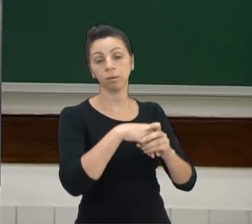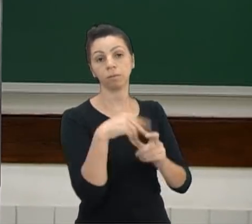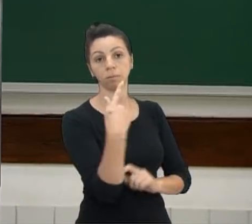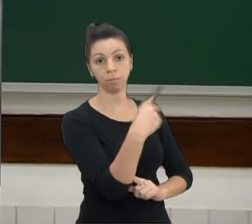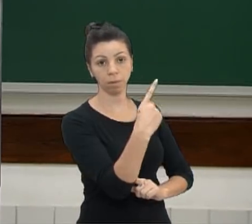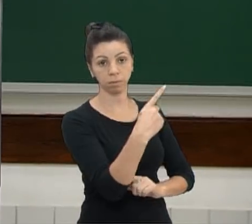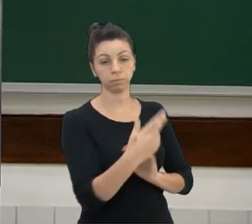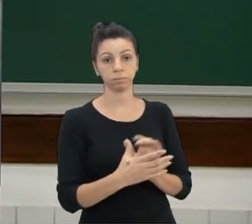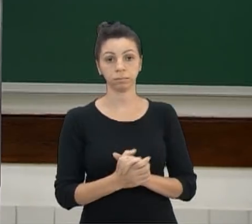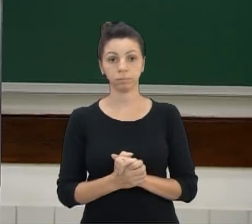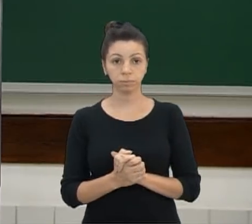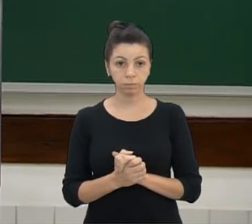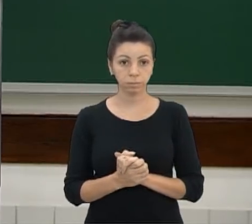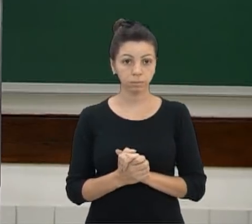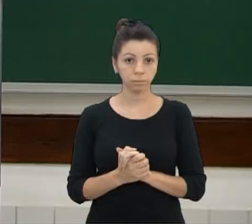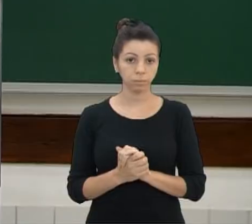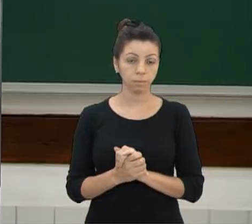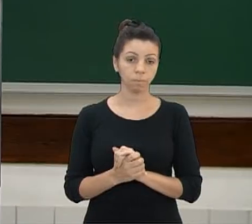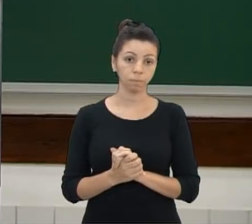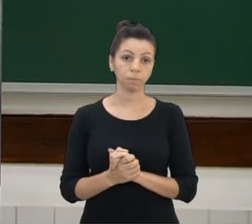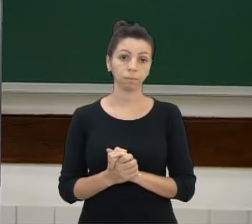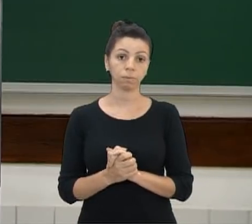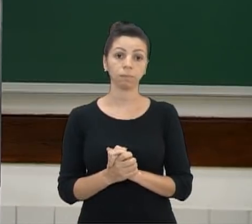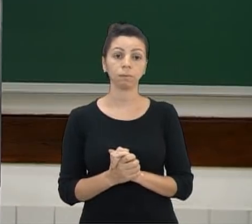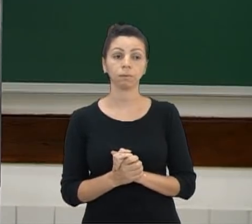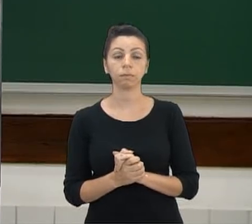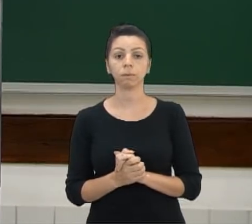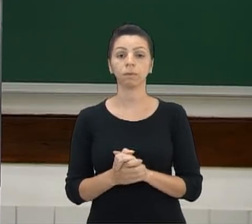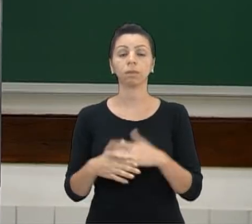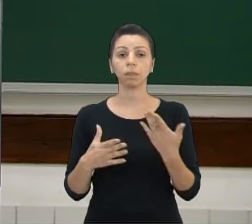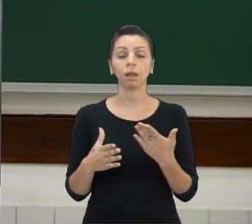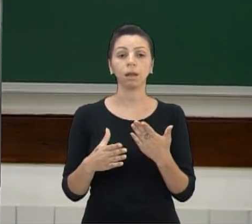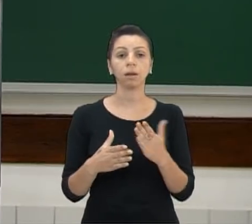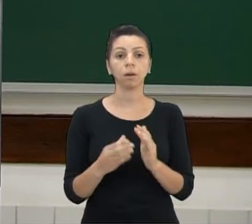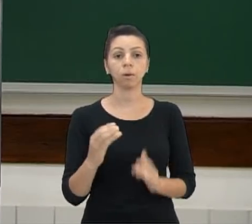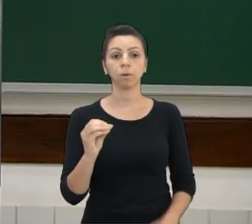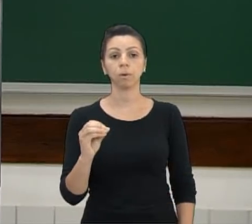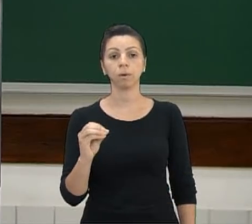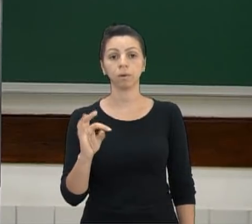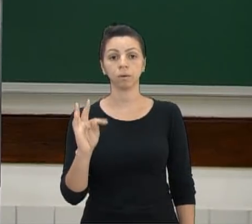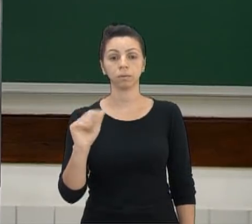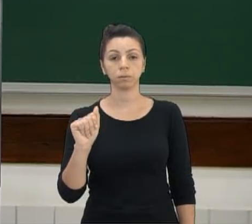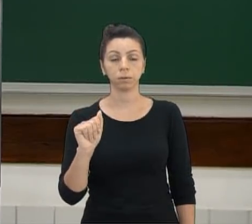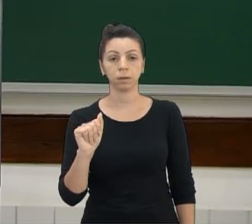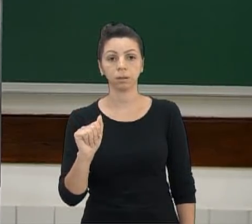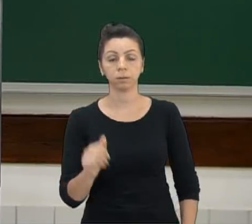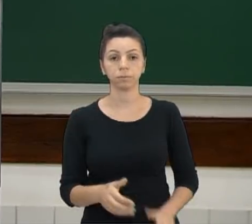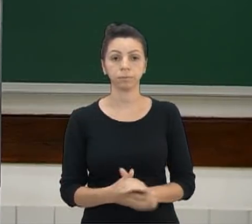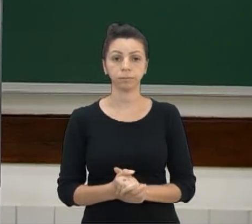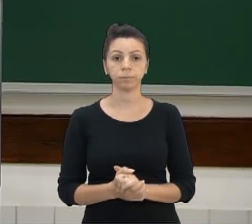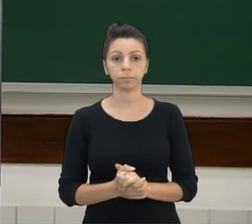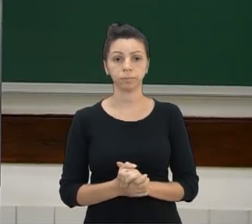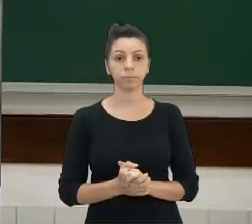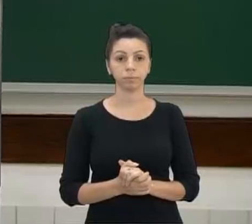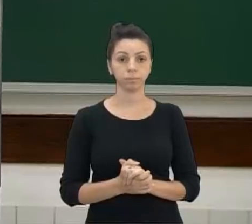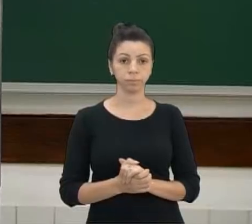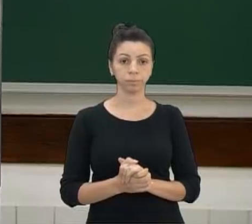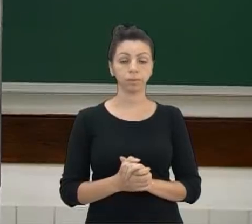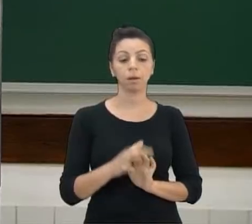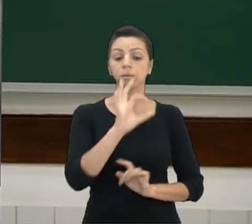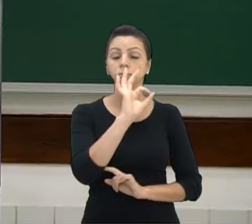comercial, nós temos uma cota de importação. Quer dizer que cada país autoriza